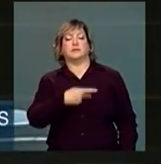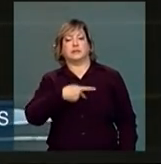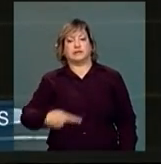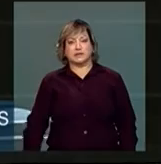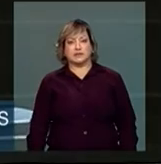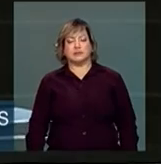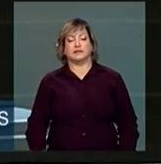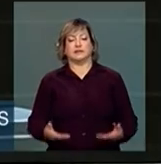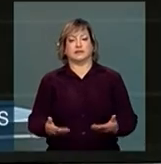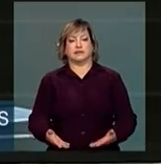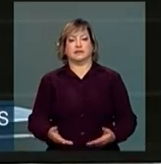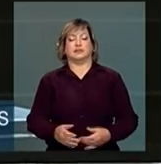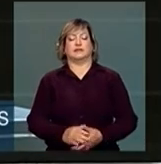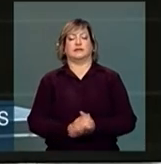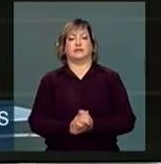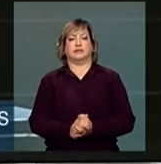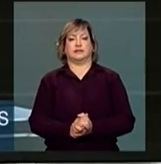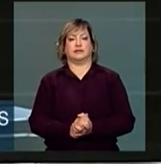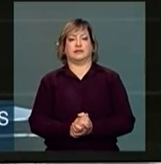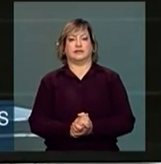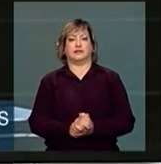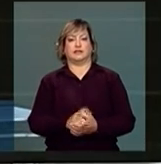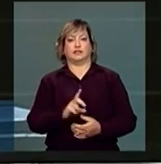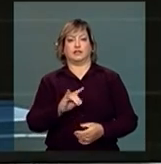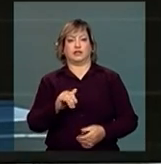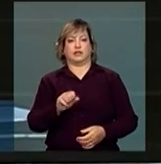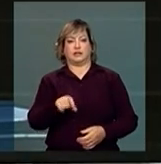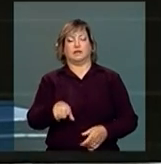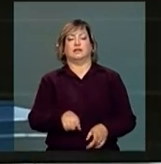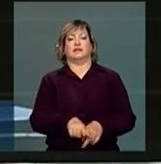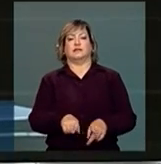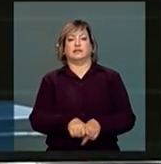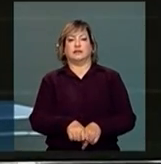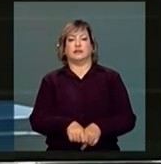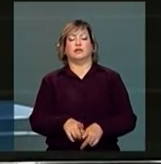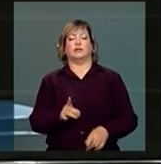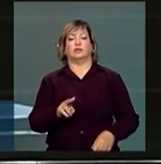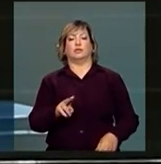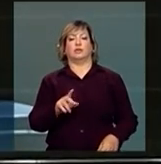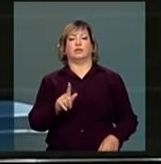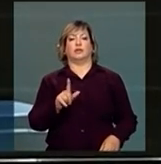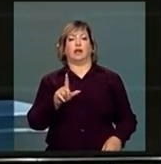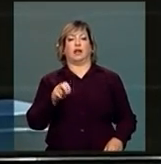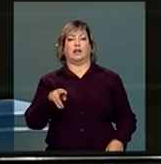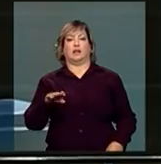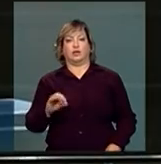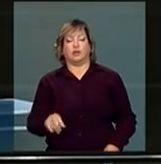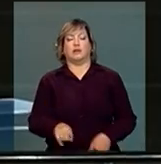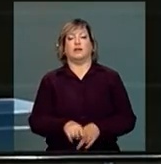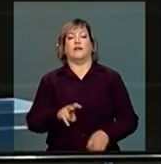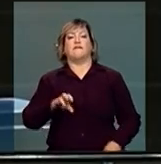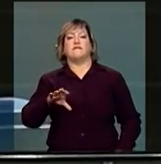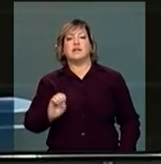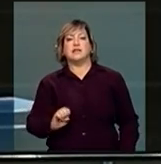Osmar Dias, em seu nome cumprimentar o doutor Clênio, todos os diretores,